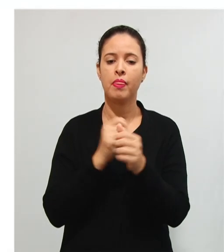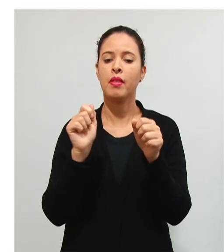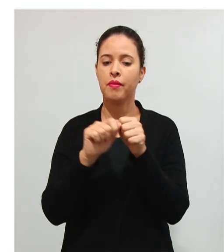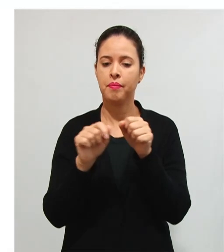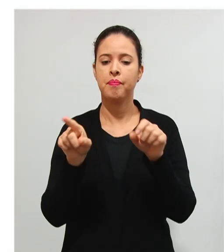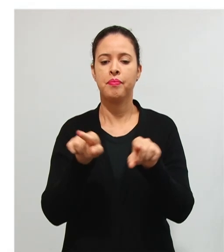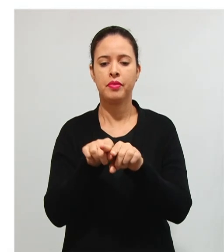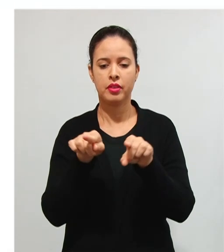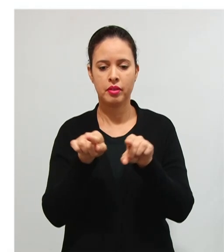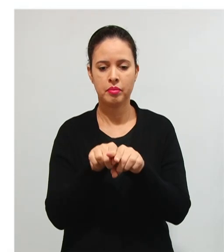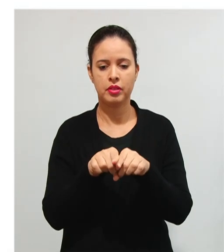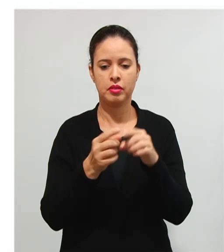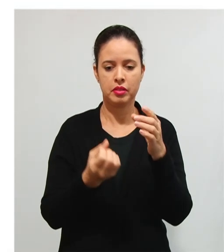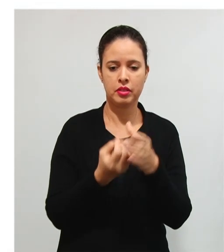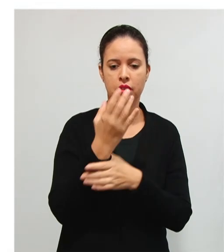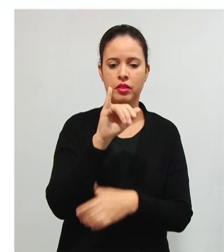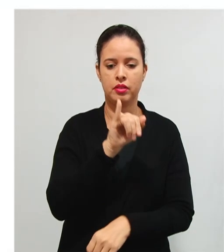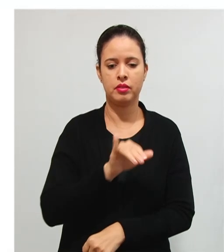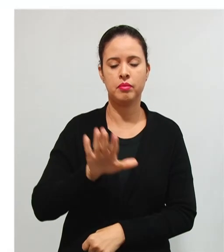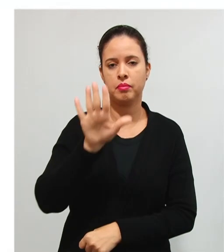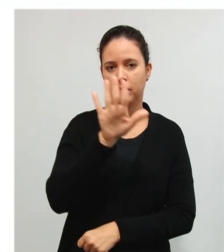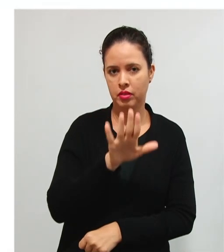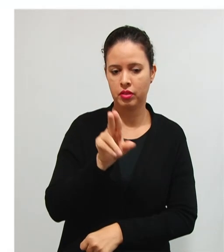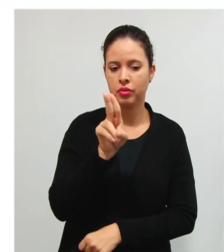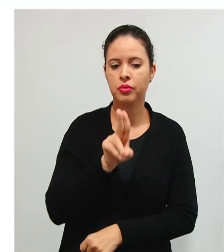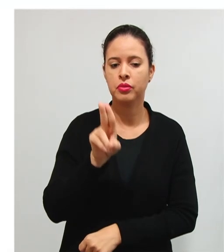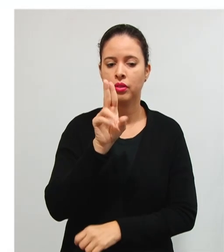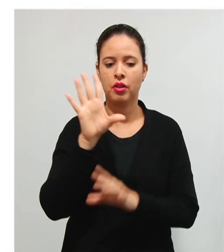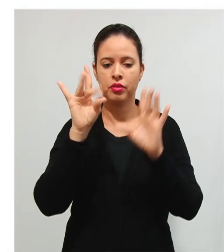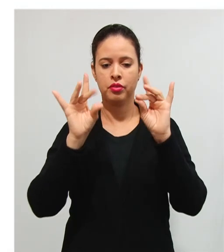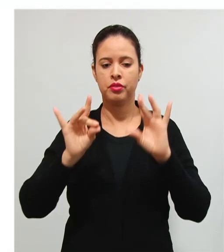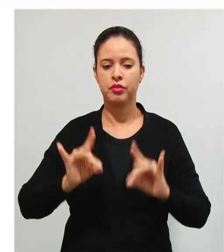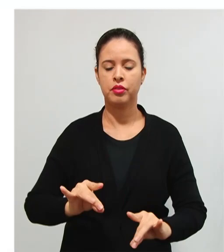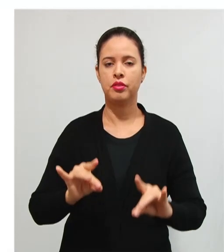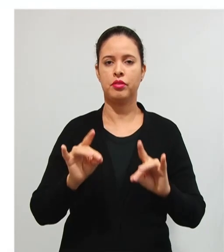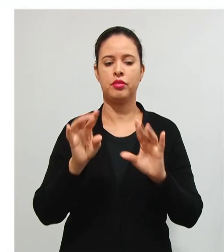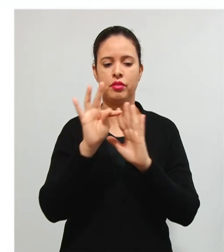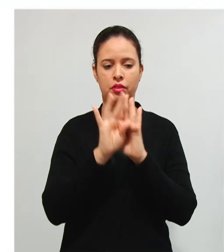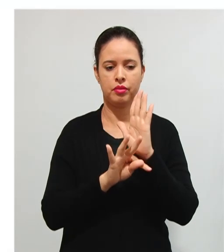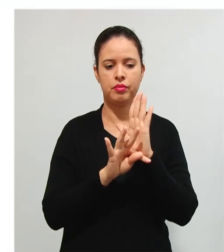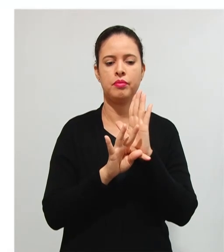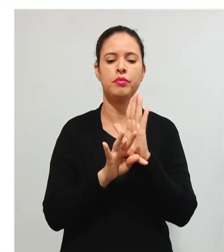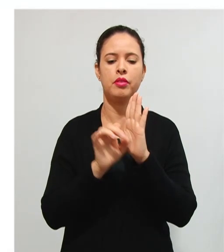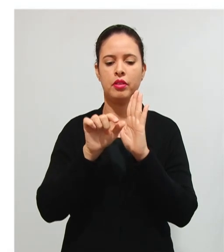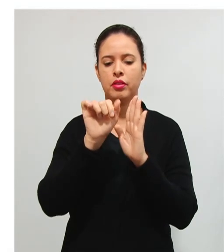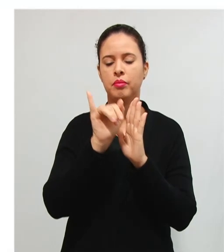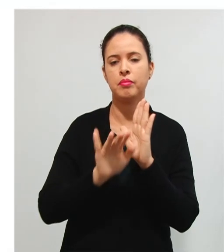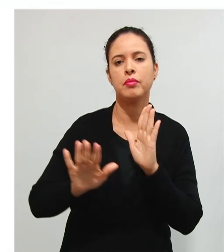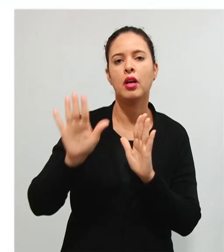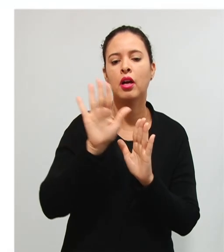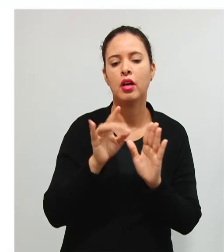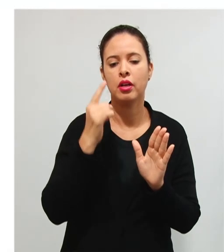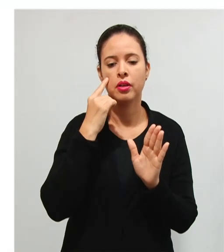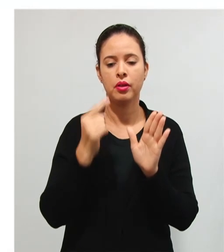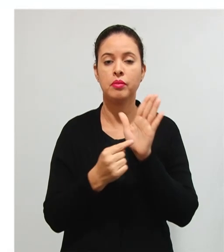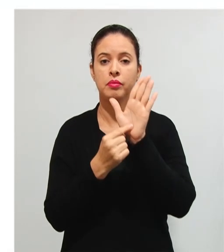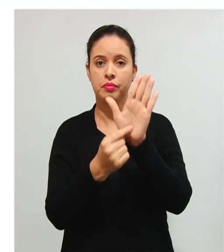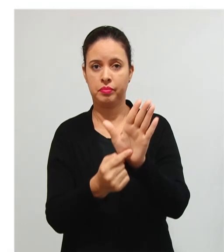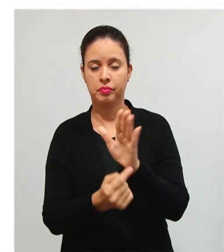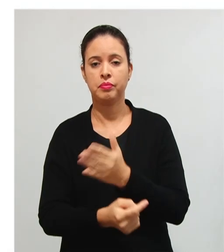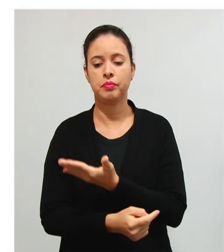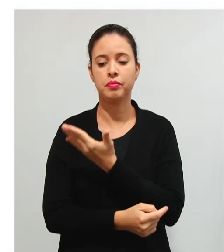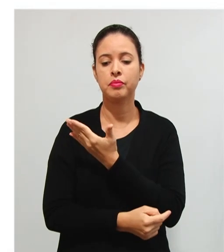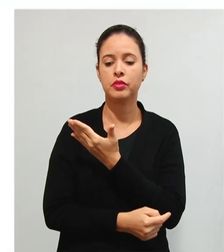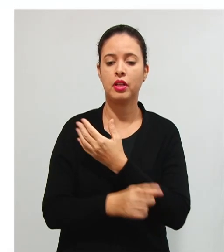esse trabalho de criar imagens a partir de uma descrição de texto. Essas imagens que estão projetadas na tela